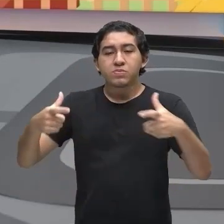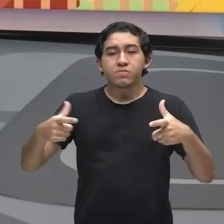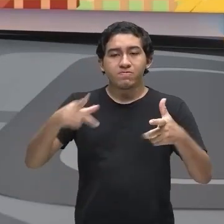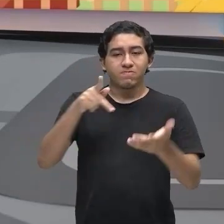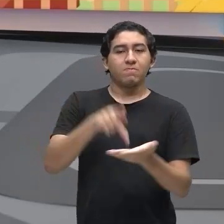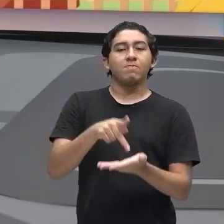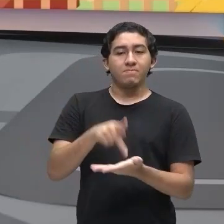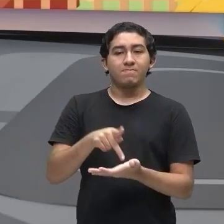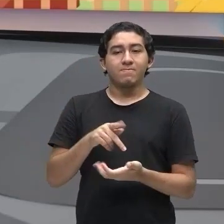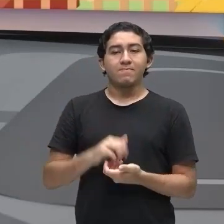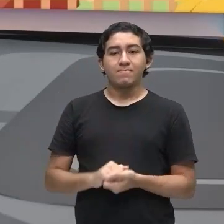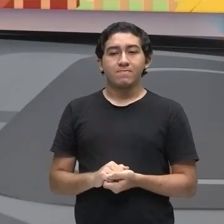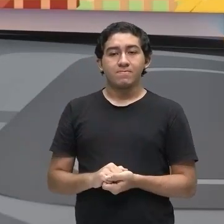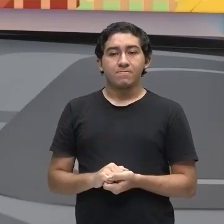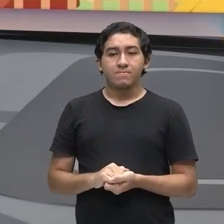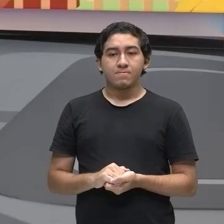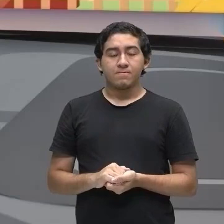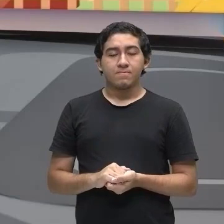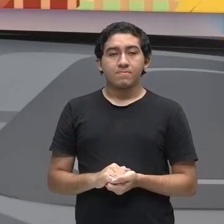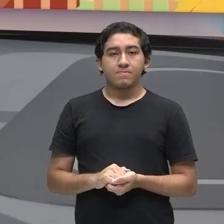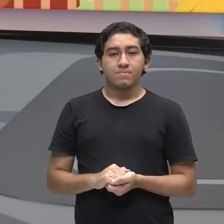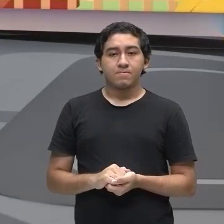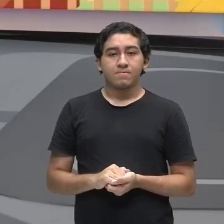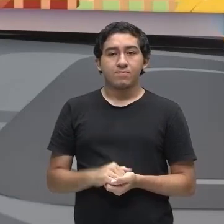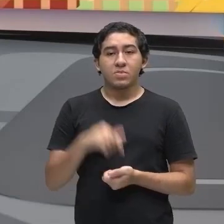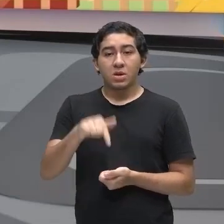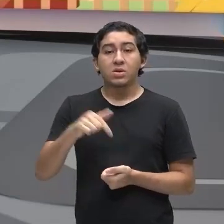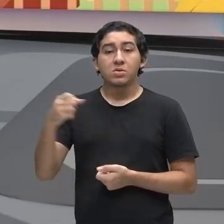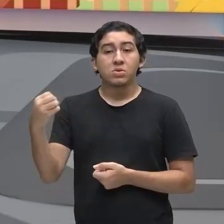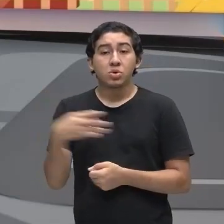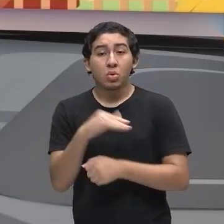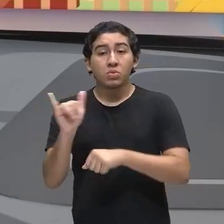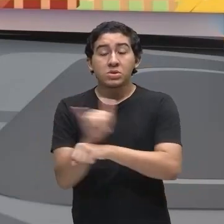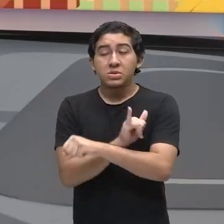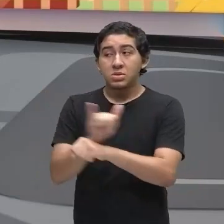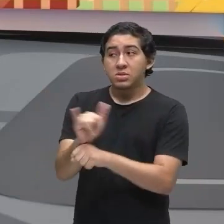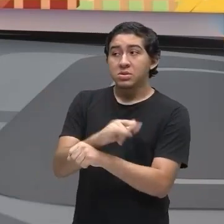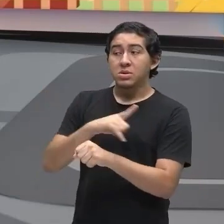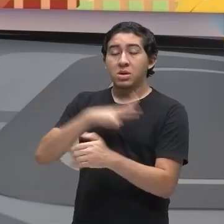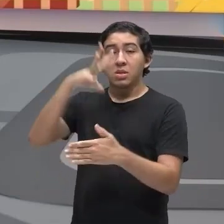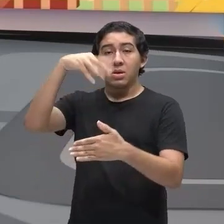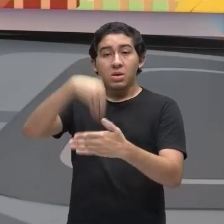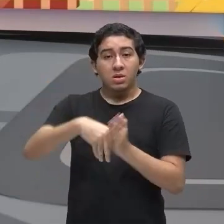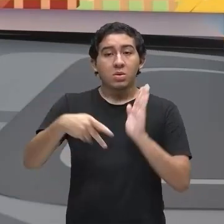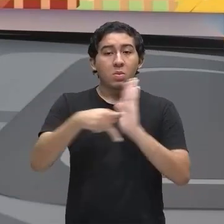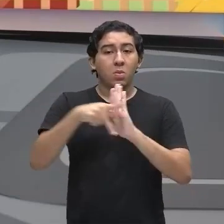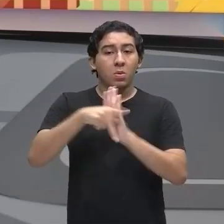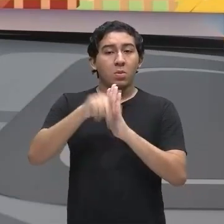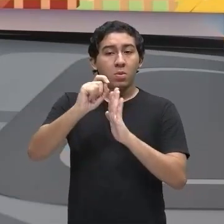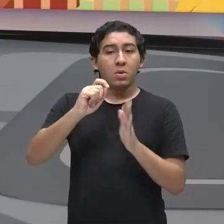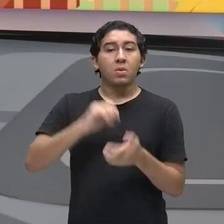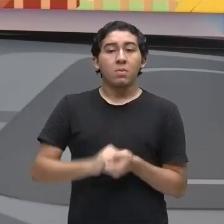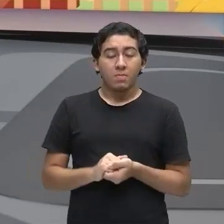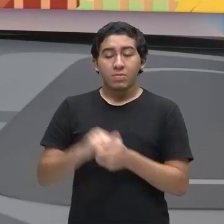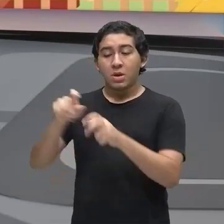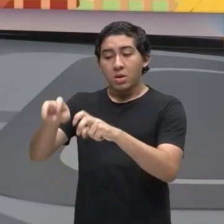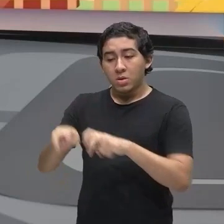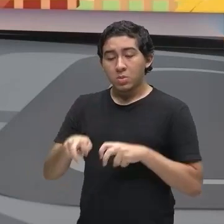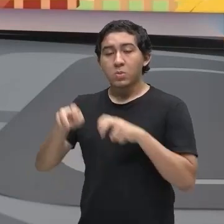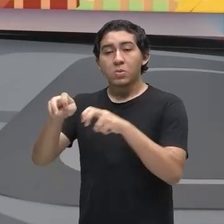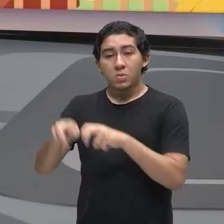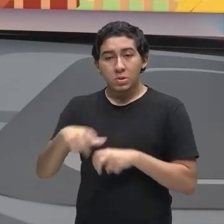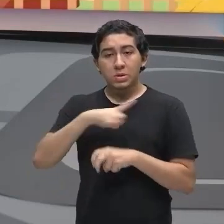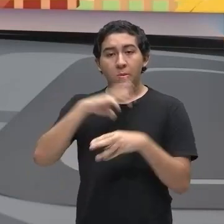mais, tá? Então, essas novas técnicas que foram colocadas dentro da agricultura acabaram colaborando